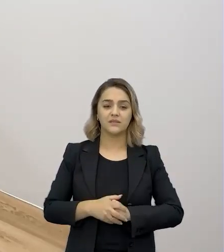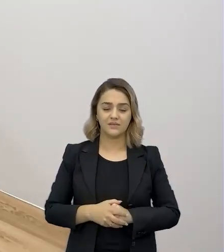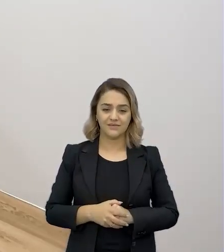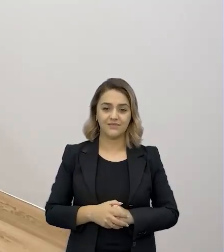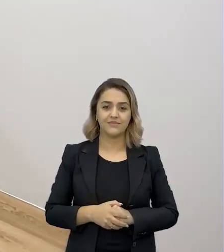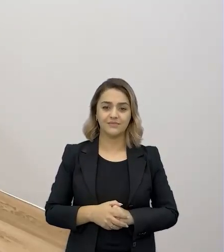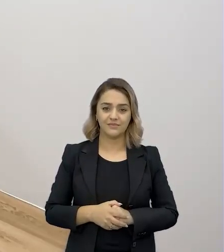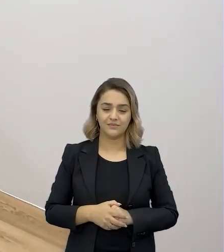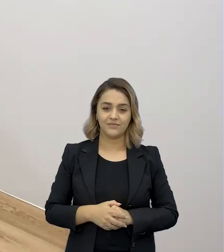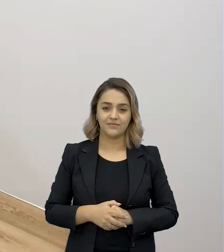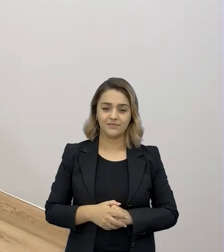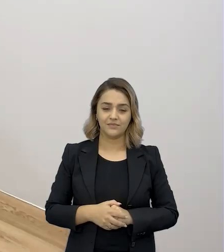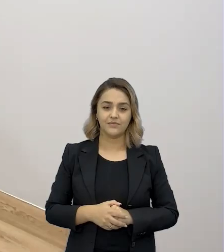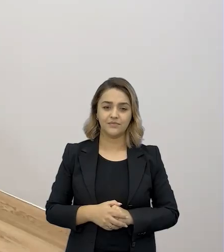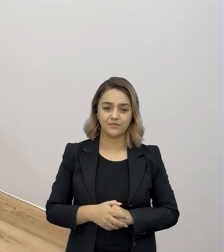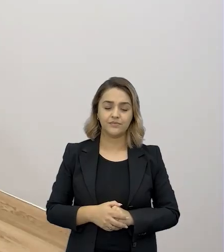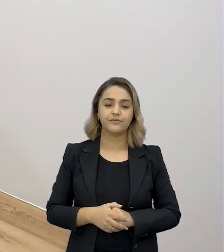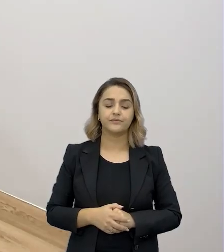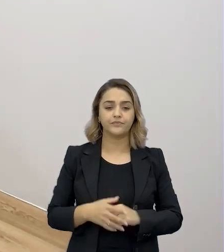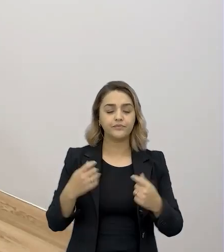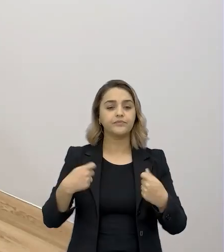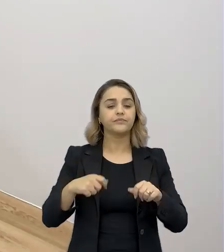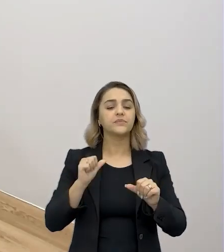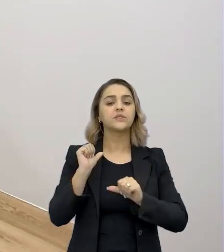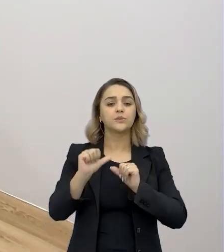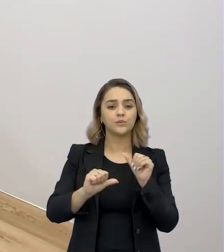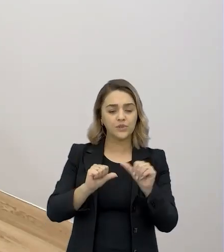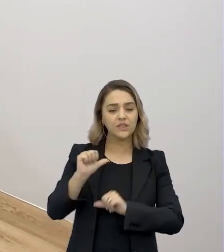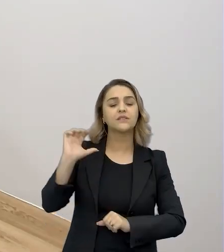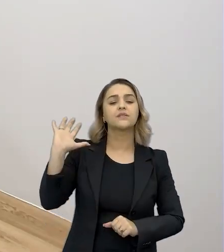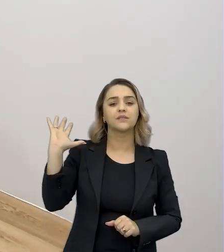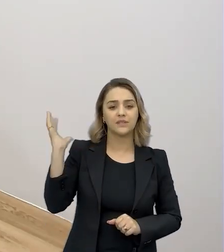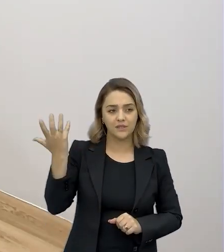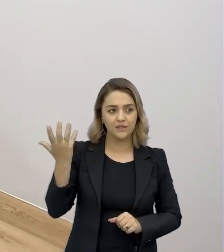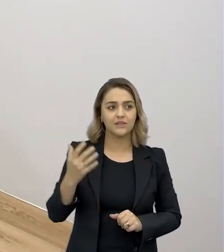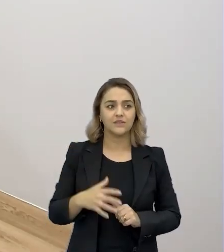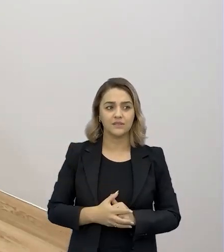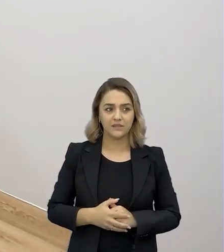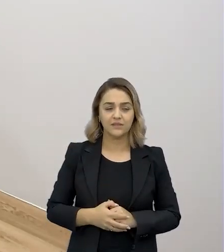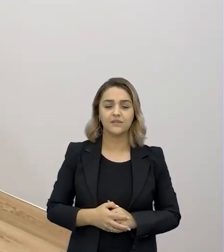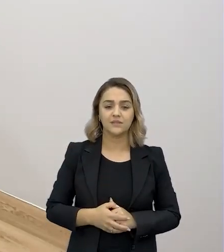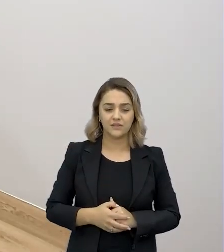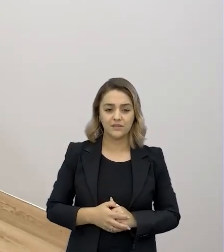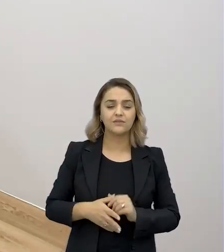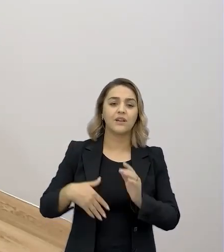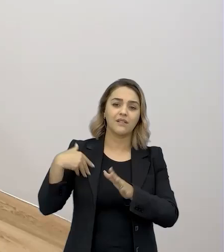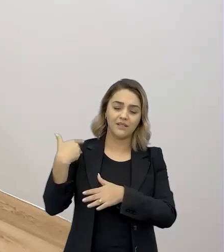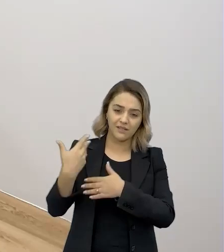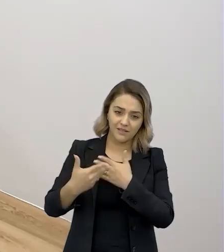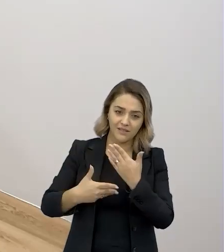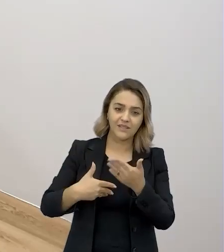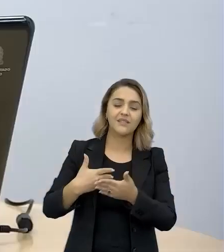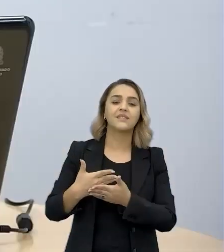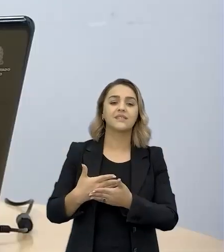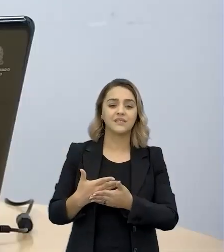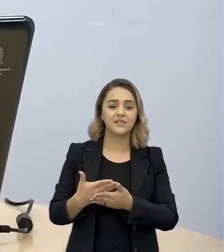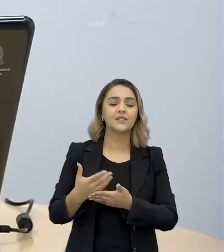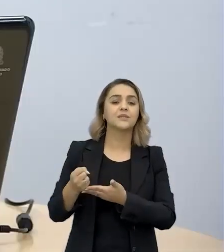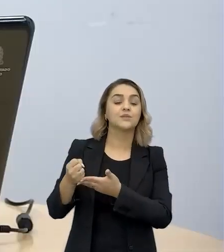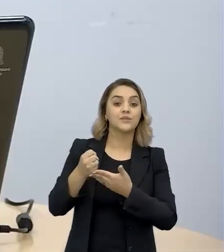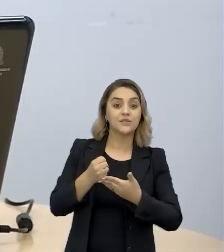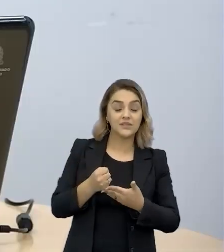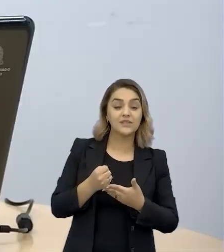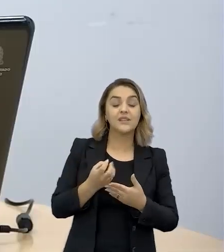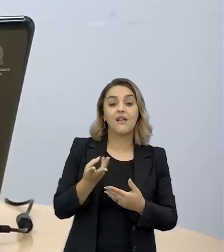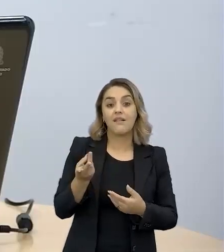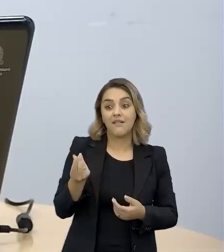precisa acreditar que essa mudança vai acontecer, porque é isso que vai trazer para a gente essa